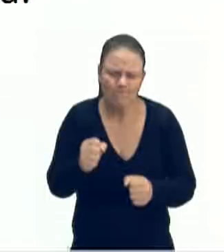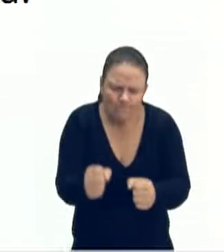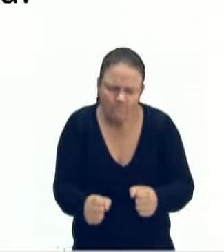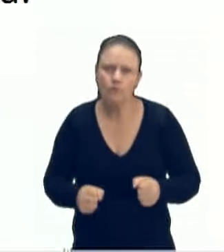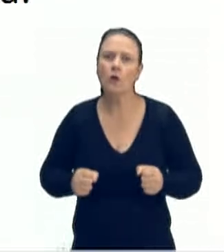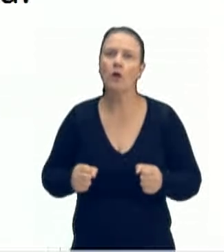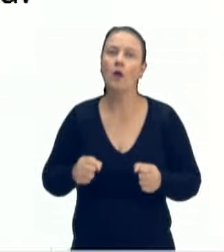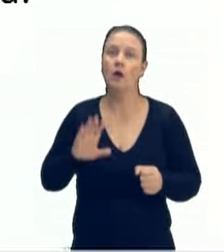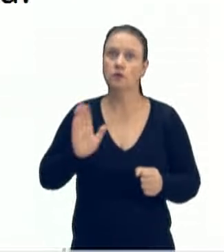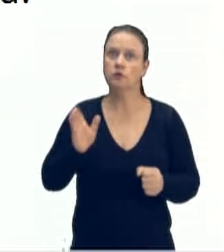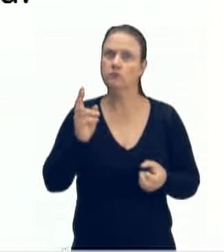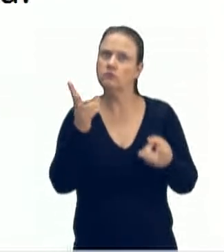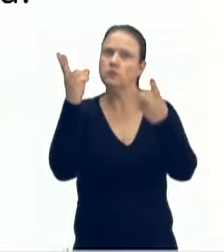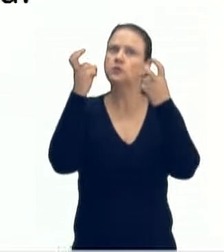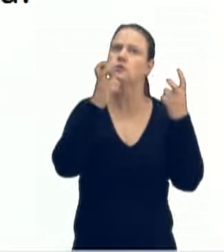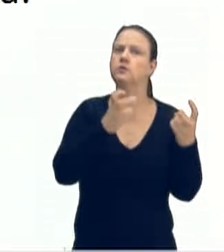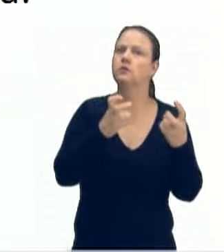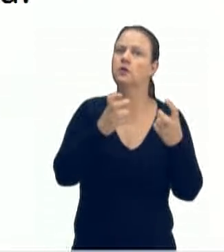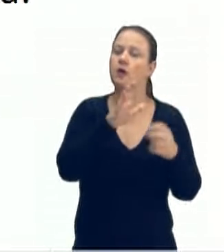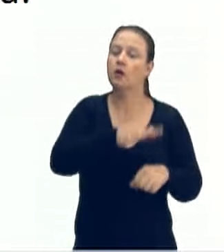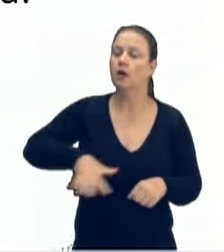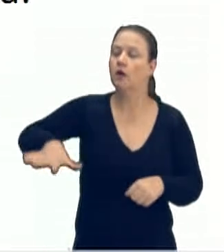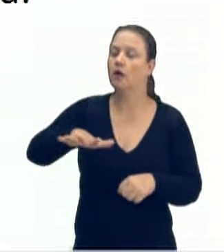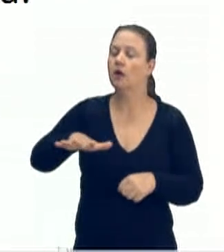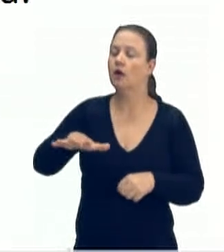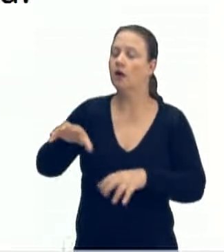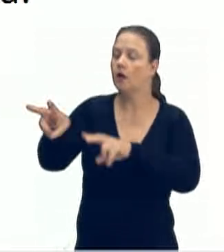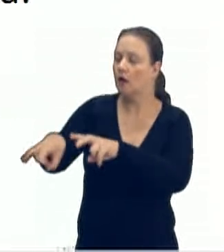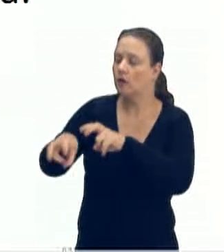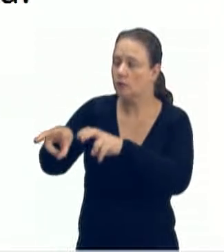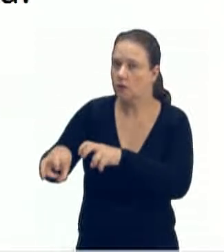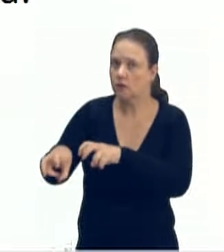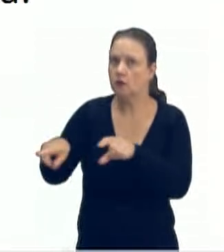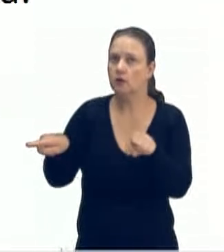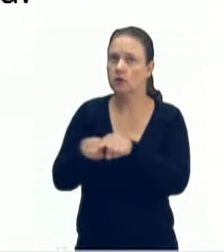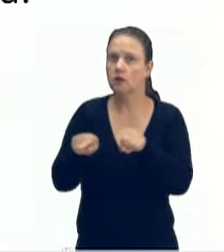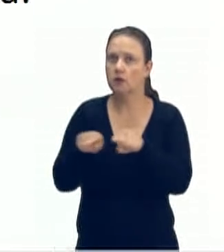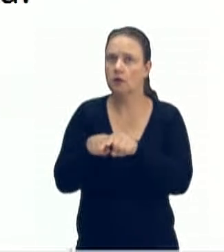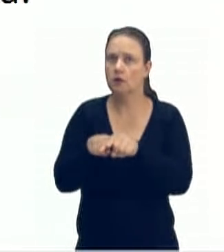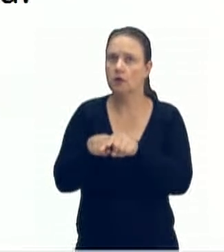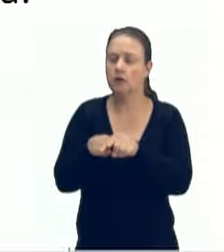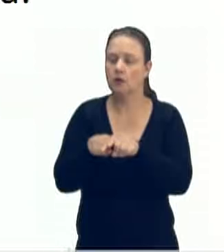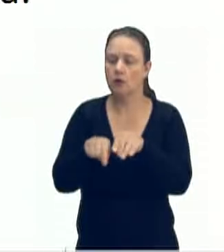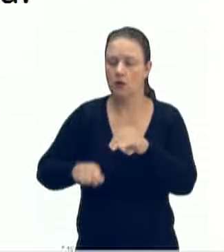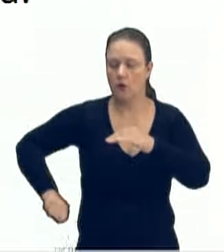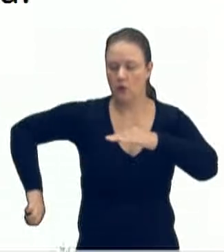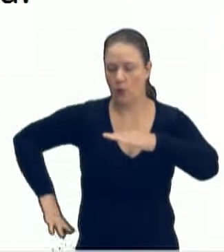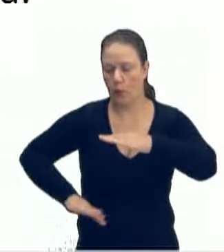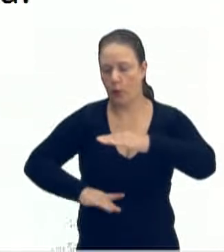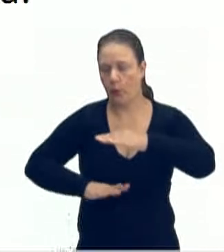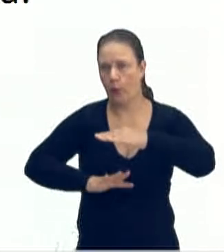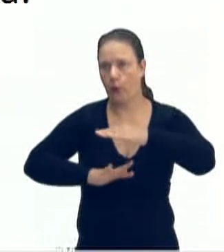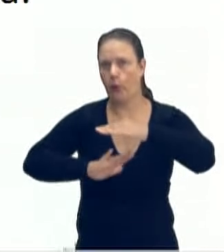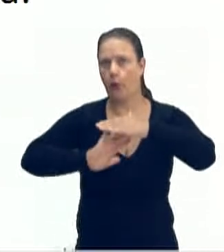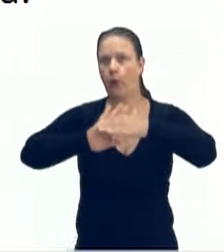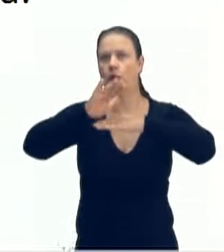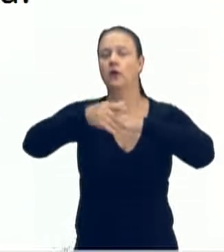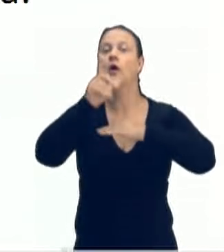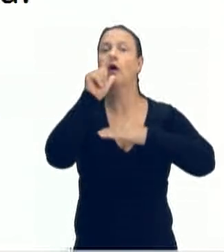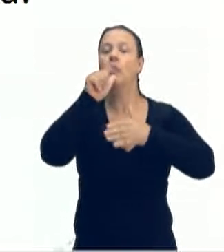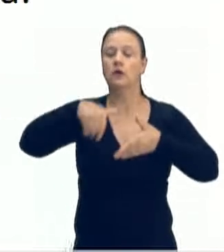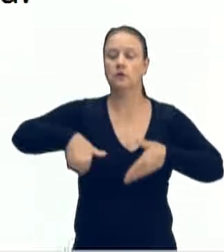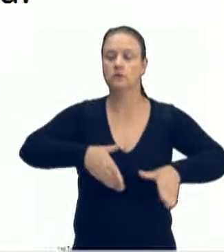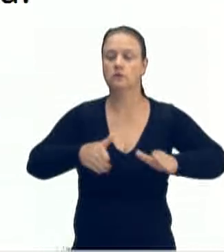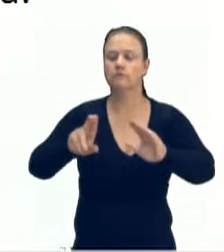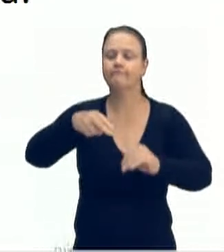da população era camponesa, dominavam as cheias do rio Nilo para a prática da agricultura, e retomando aquele assunto,